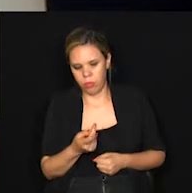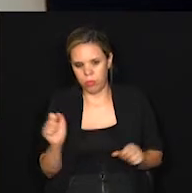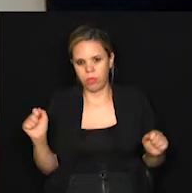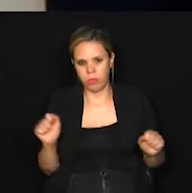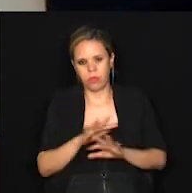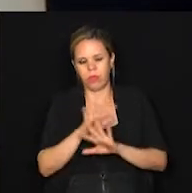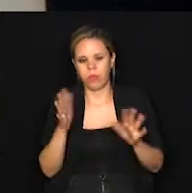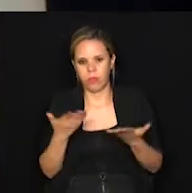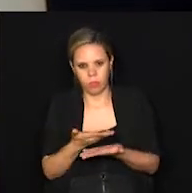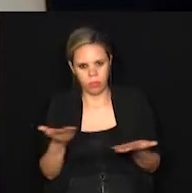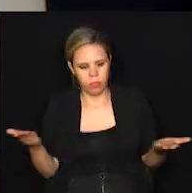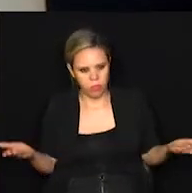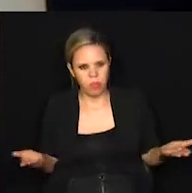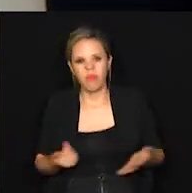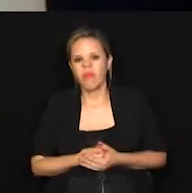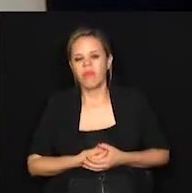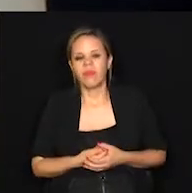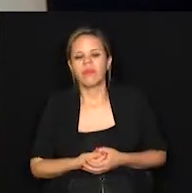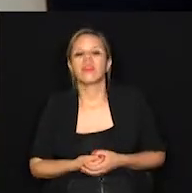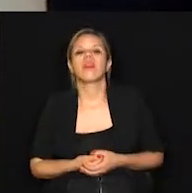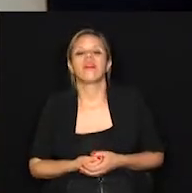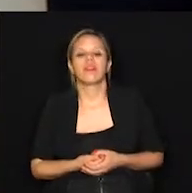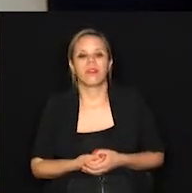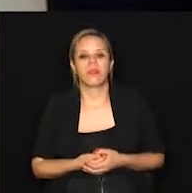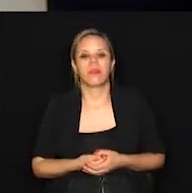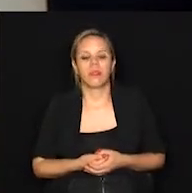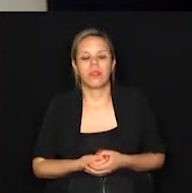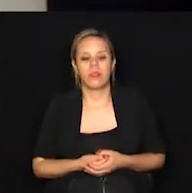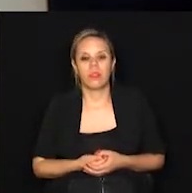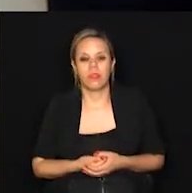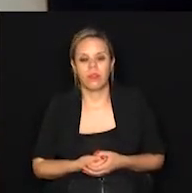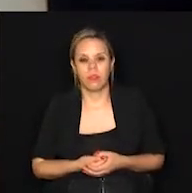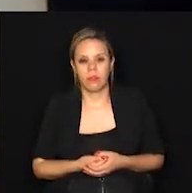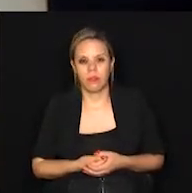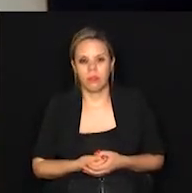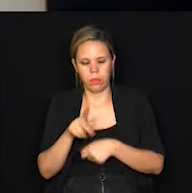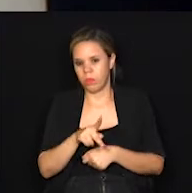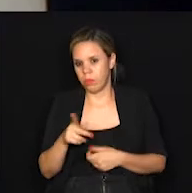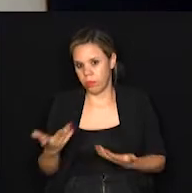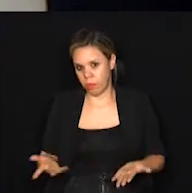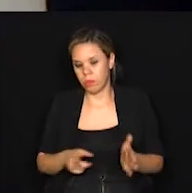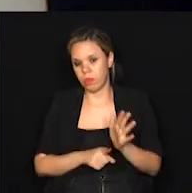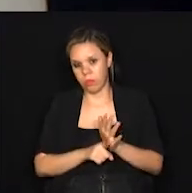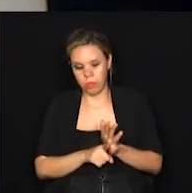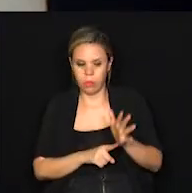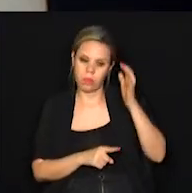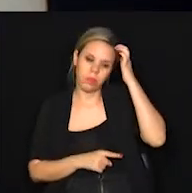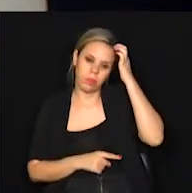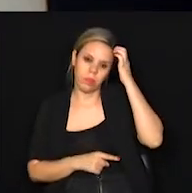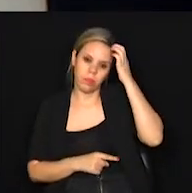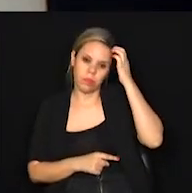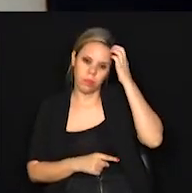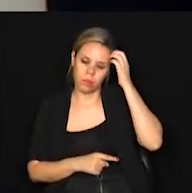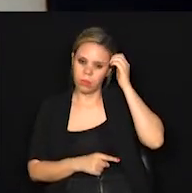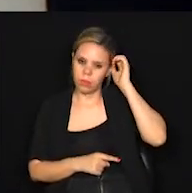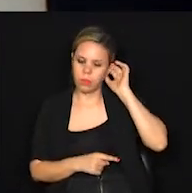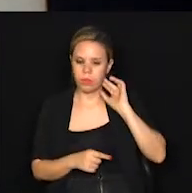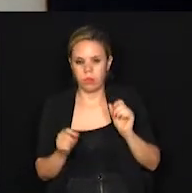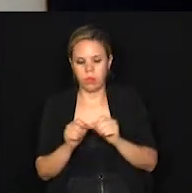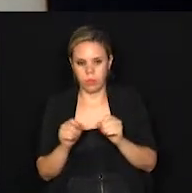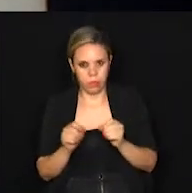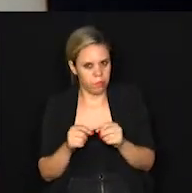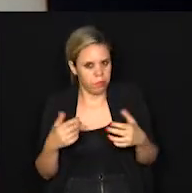como eu estou sempre presente na escola por conta do conselho, então a gente consegue